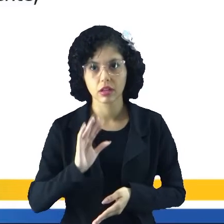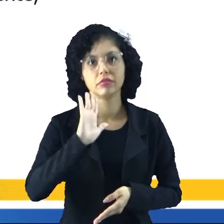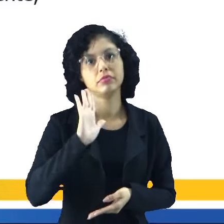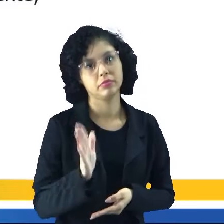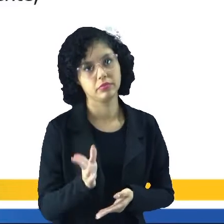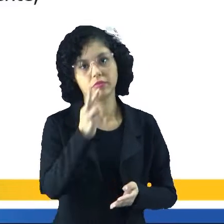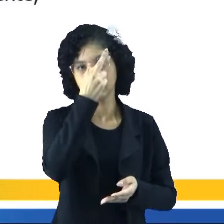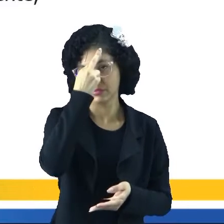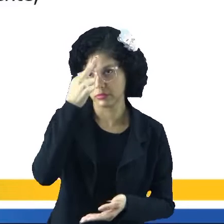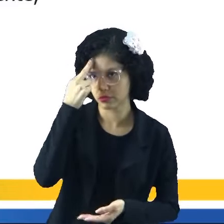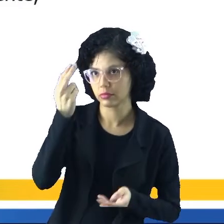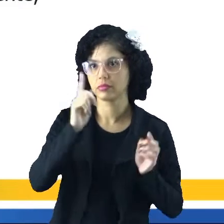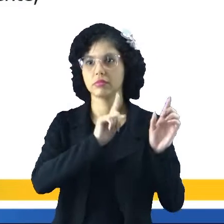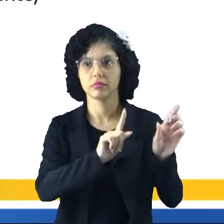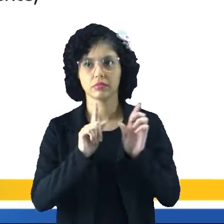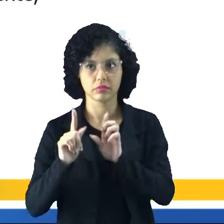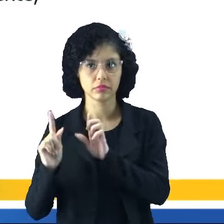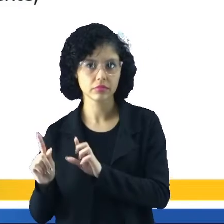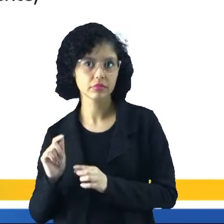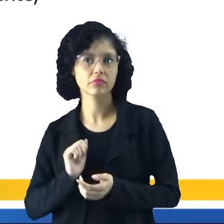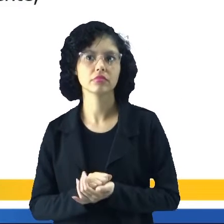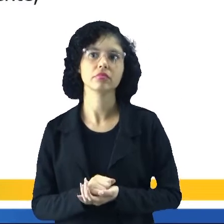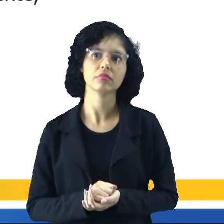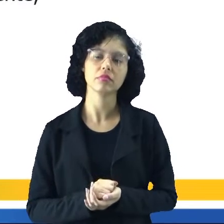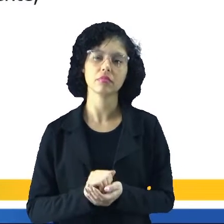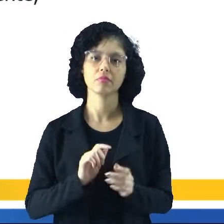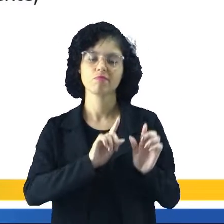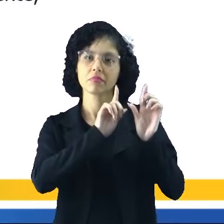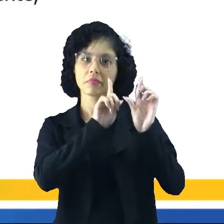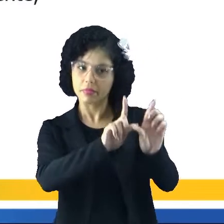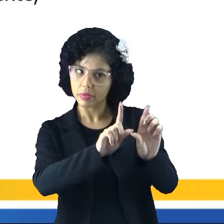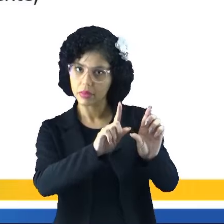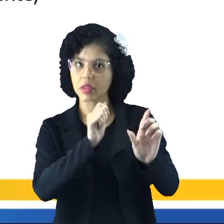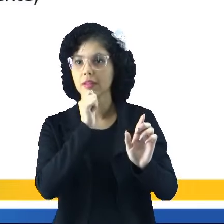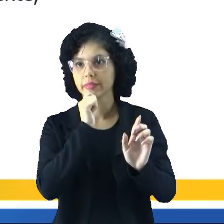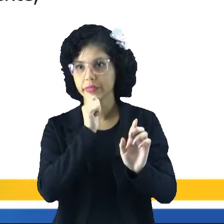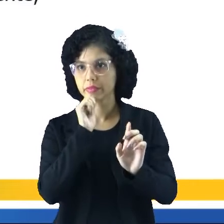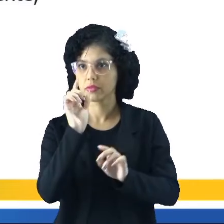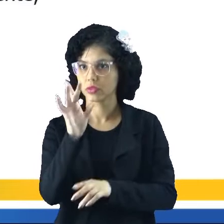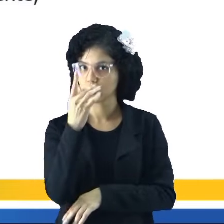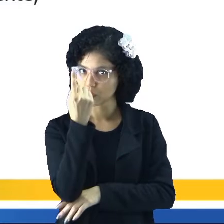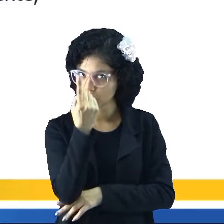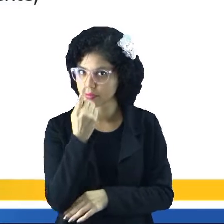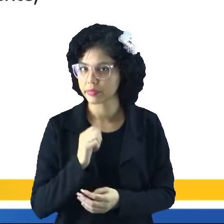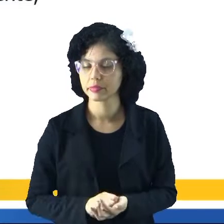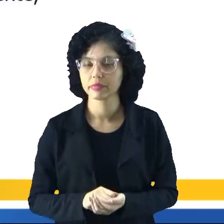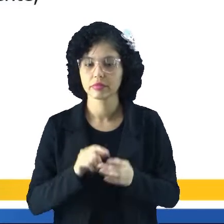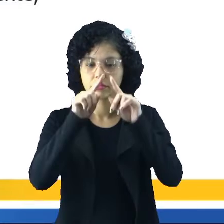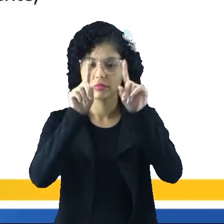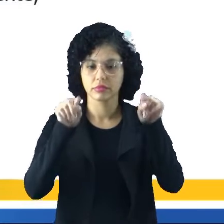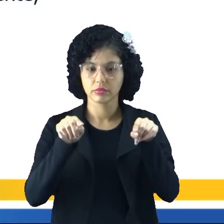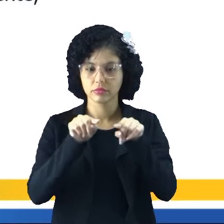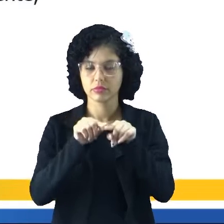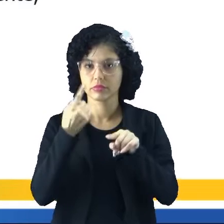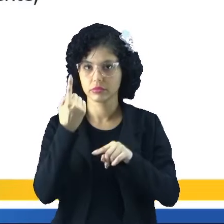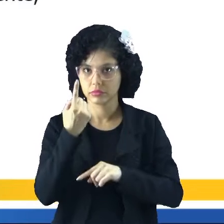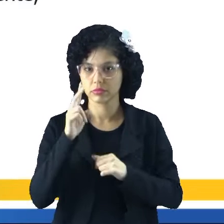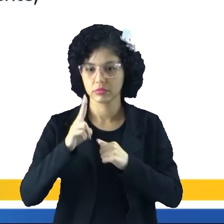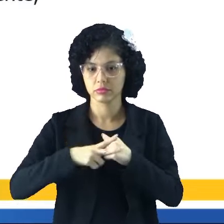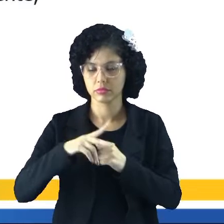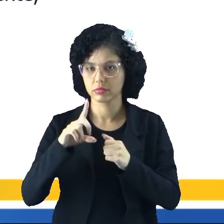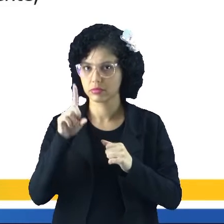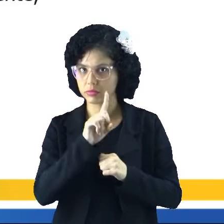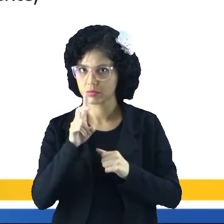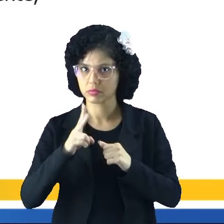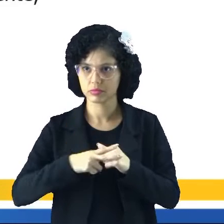história em quadrinhos. Então a charge, ela vem apenas com um quadrinho, com um recurso verbal e não